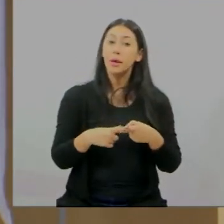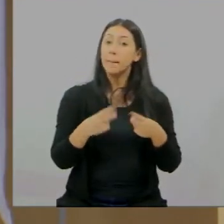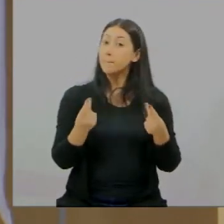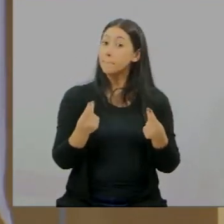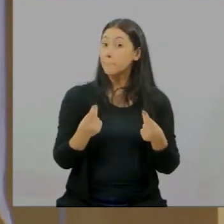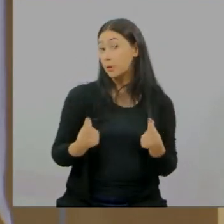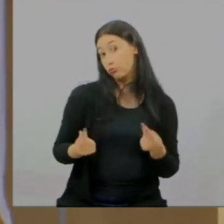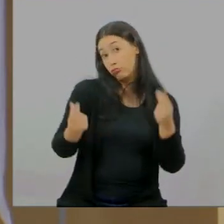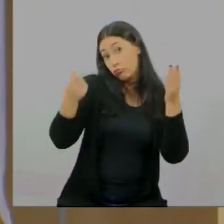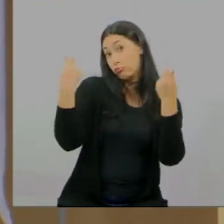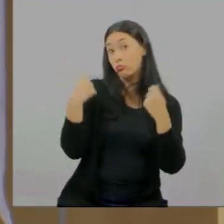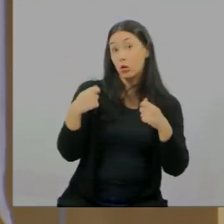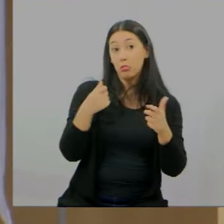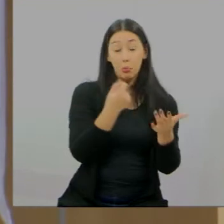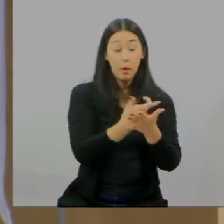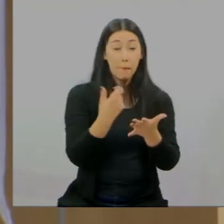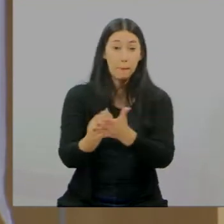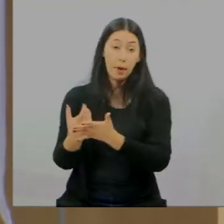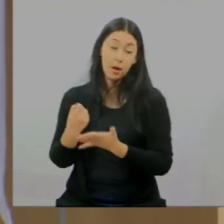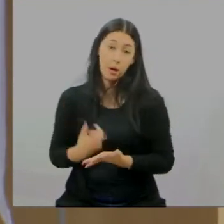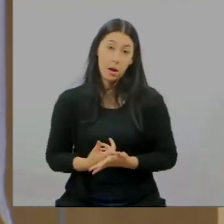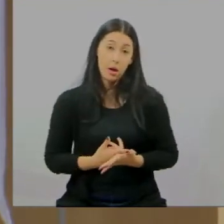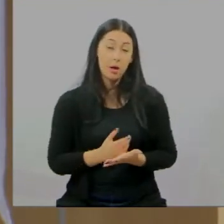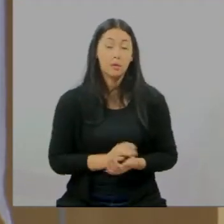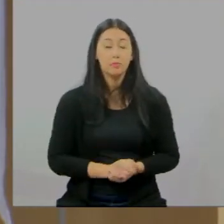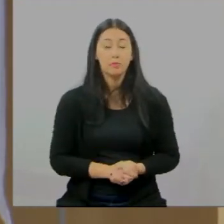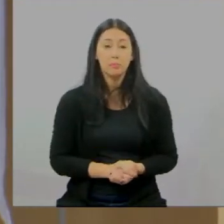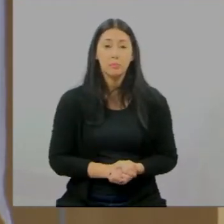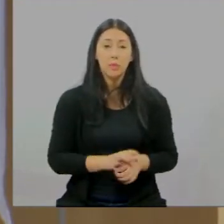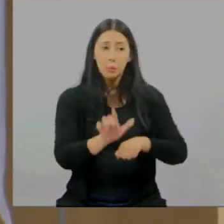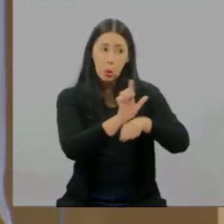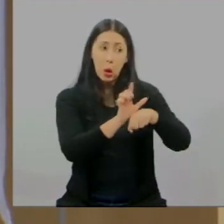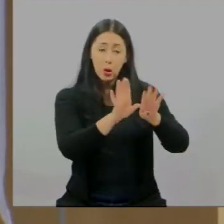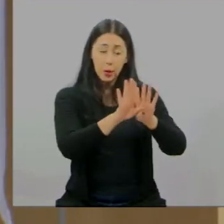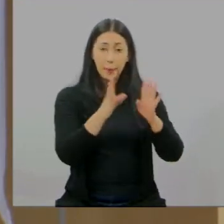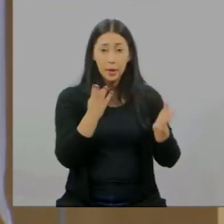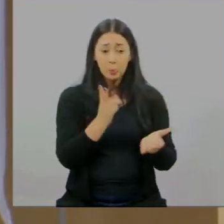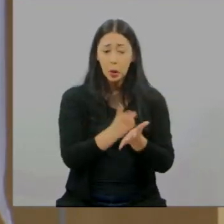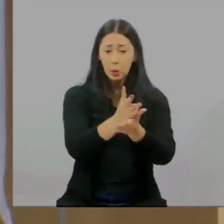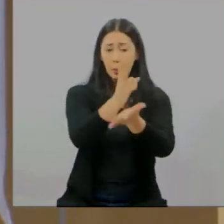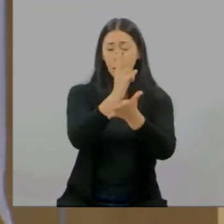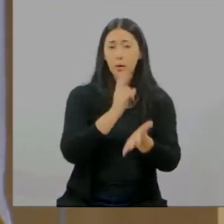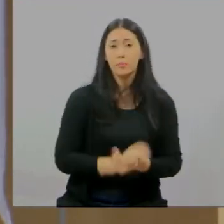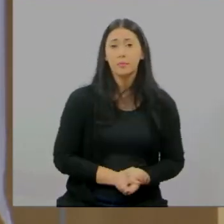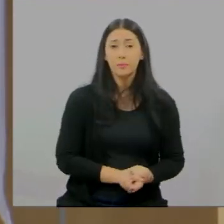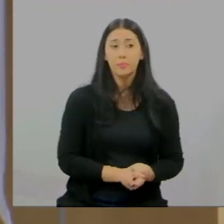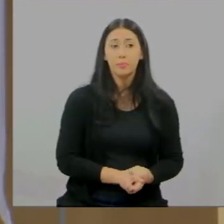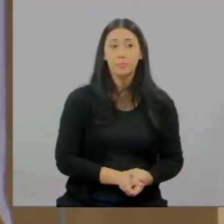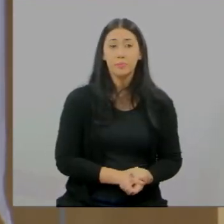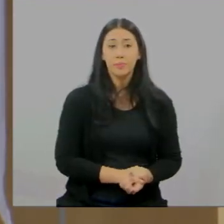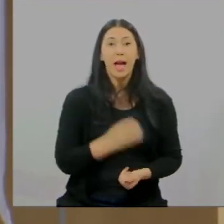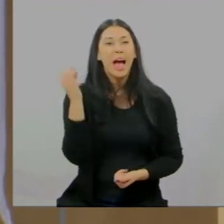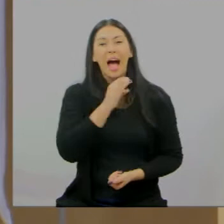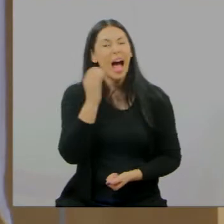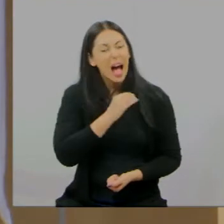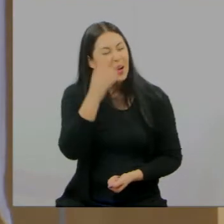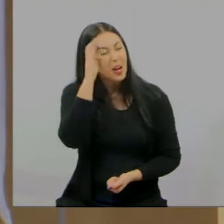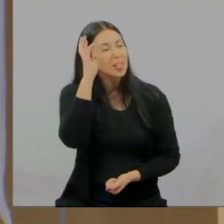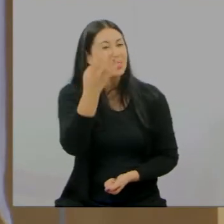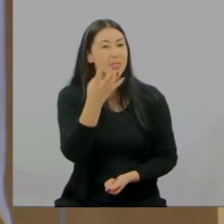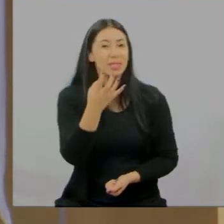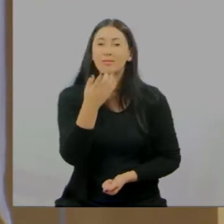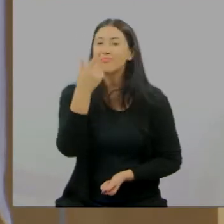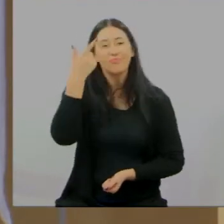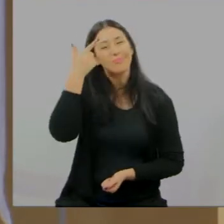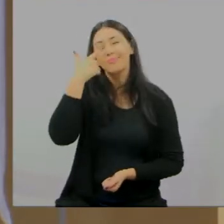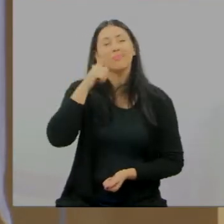pagar o que precisa para manter o estabelecimento aberto. Ele não vai recuperar em pouco tempo esse